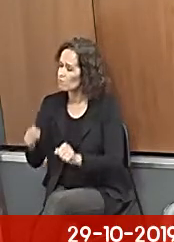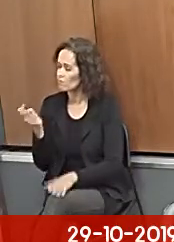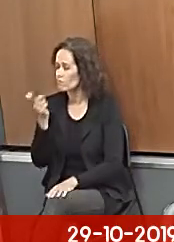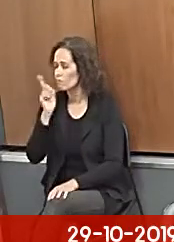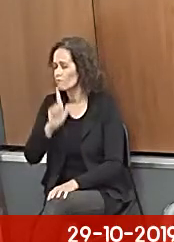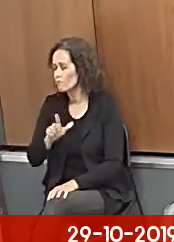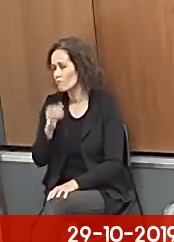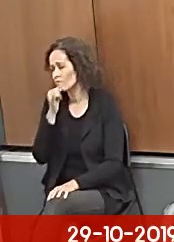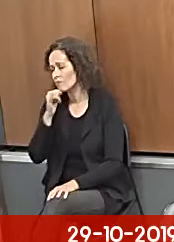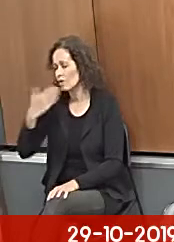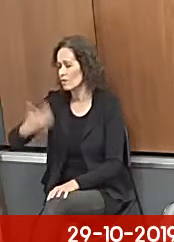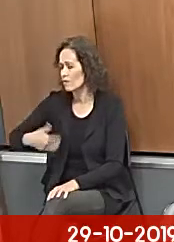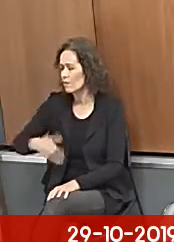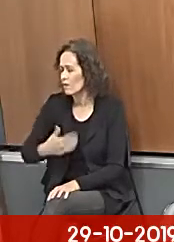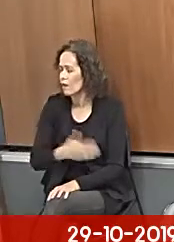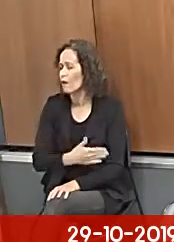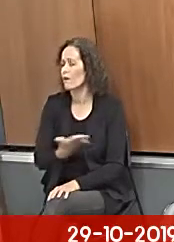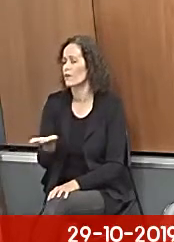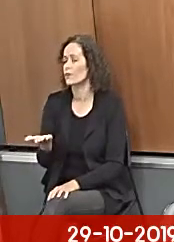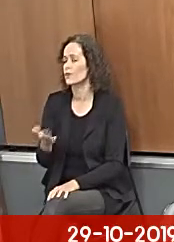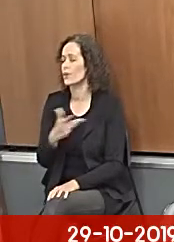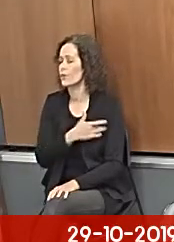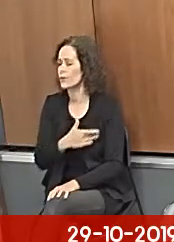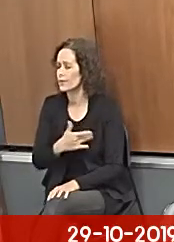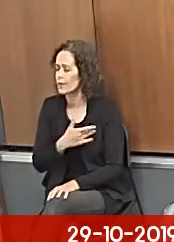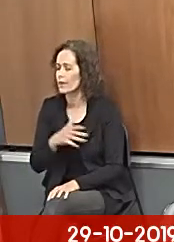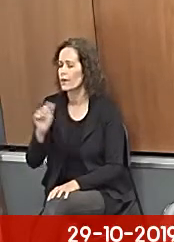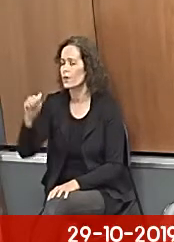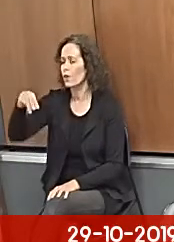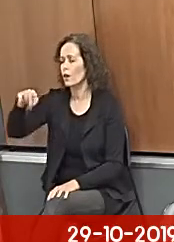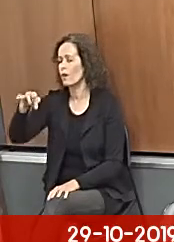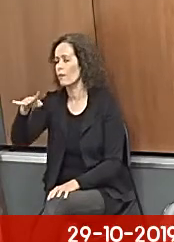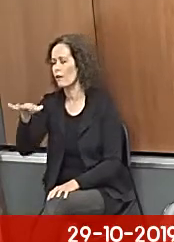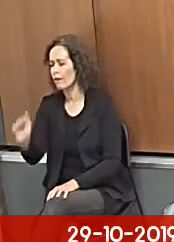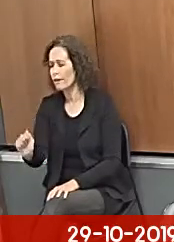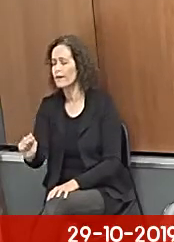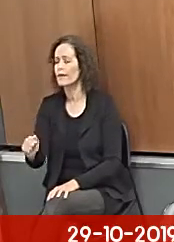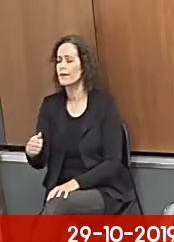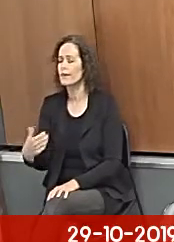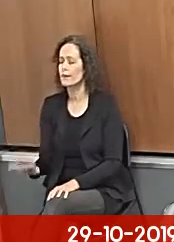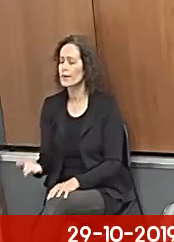um Atlético, um Cruzeiro, um América, a incentivar a ter